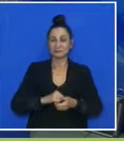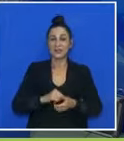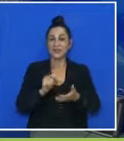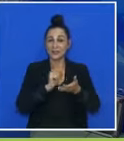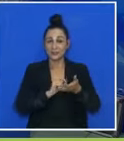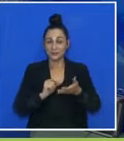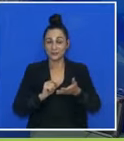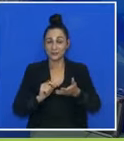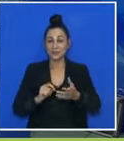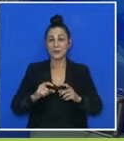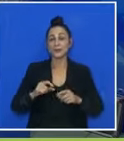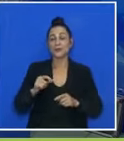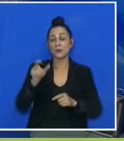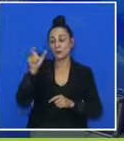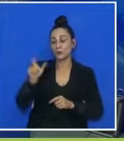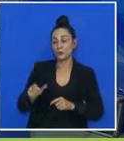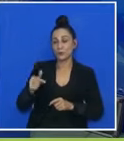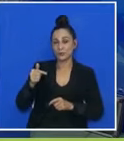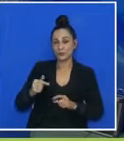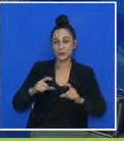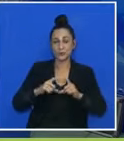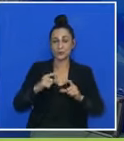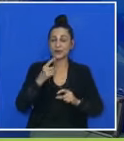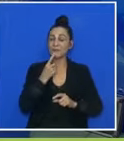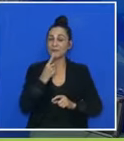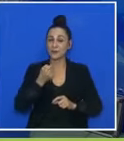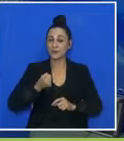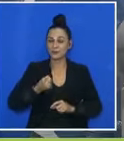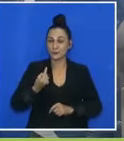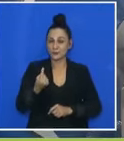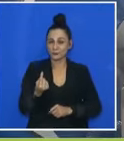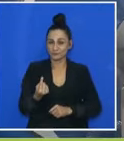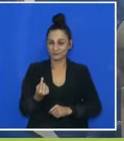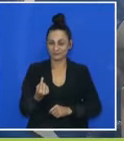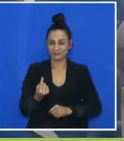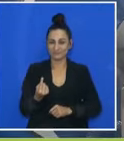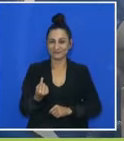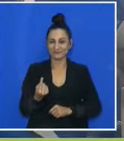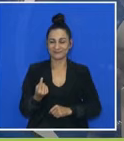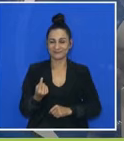E anote aí, na coluna 7, bola vermelha número 1.